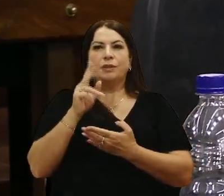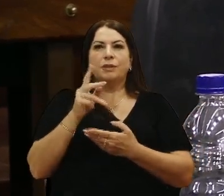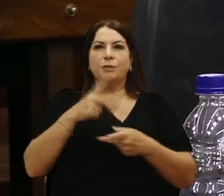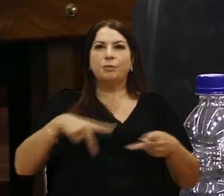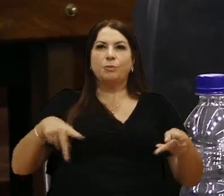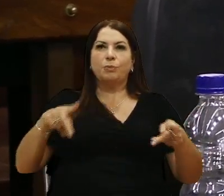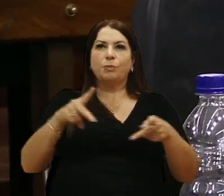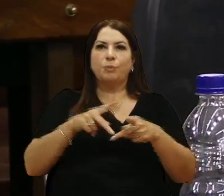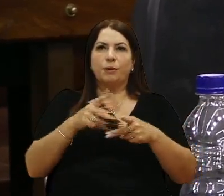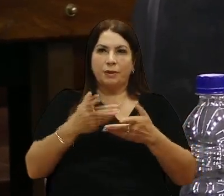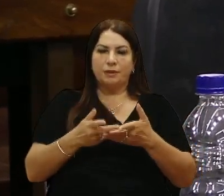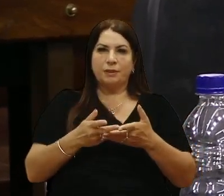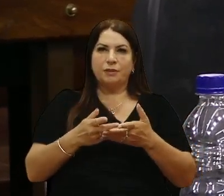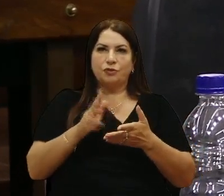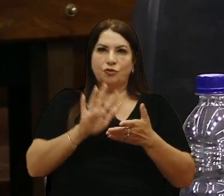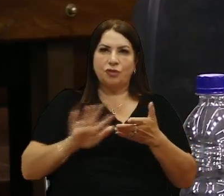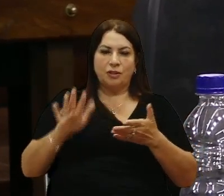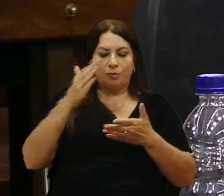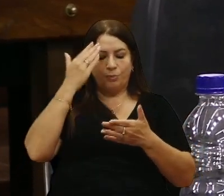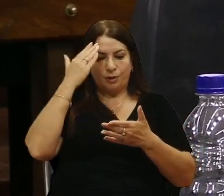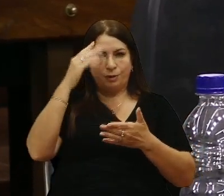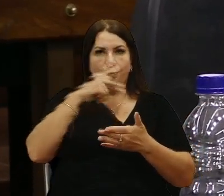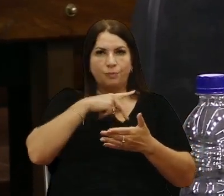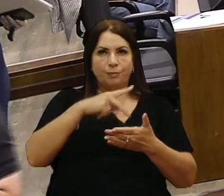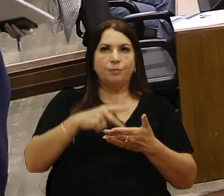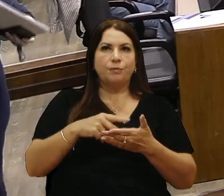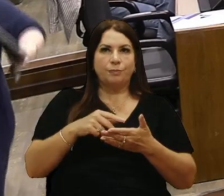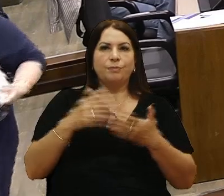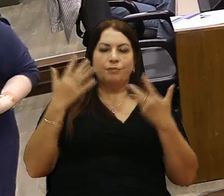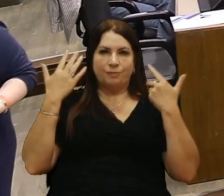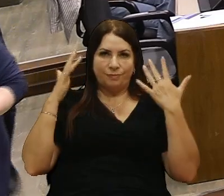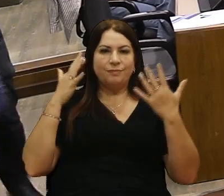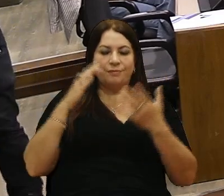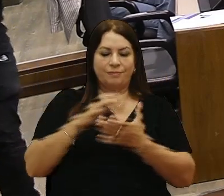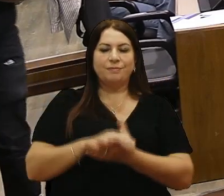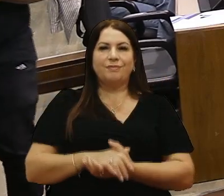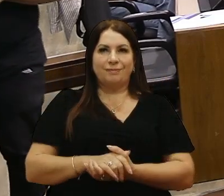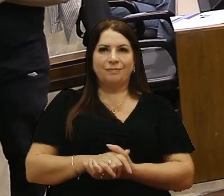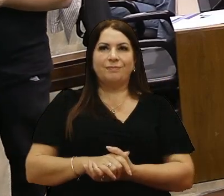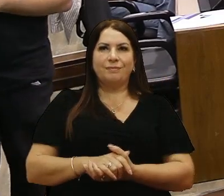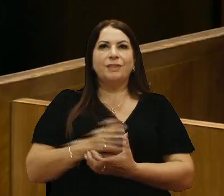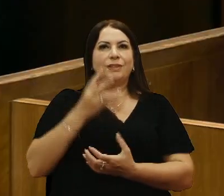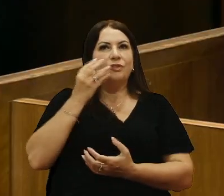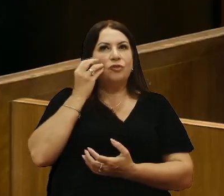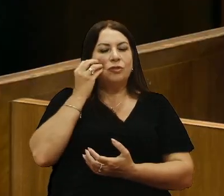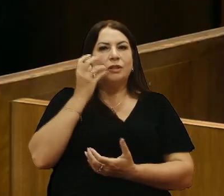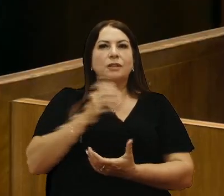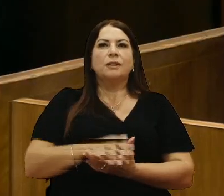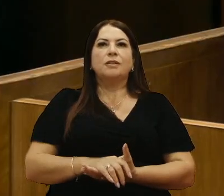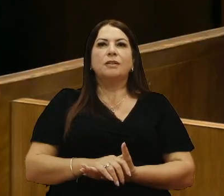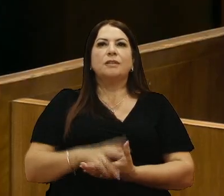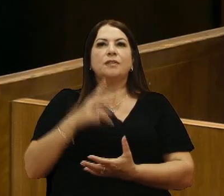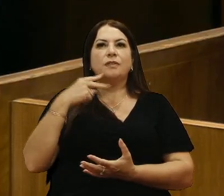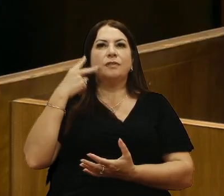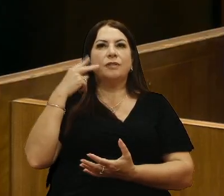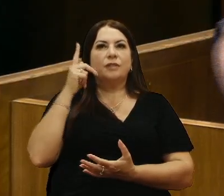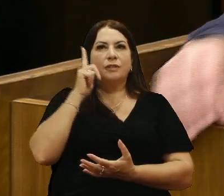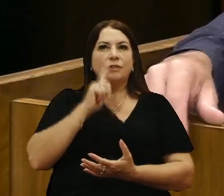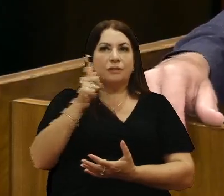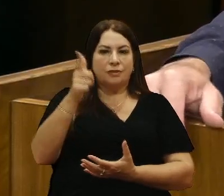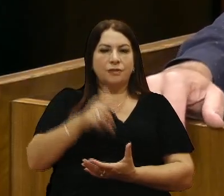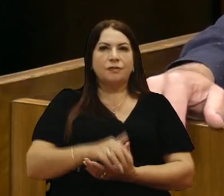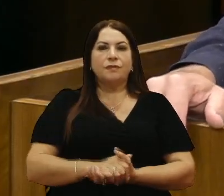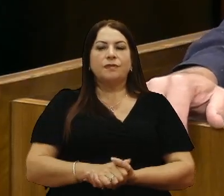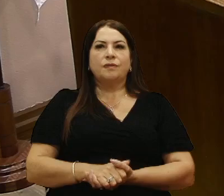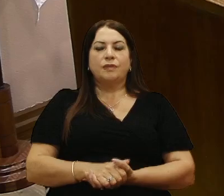população, enfim, em geral aí. Obrigado, presidente. Isso aí, parabéns, Jack. Receber. Vereador Lucas Carinhato,